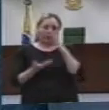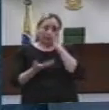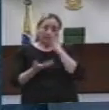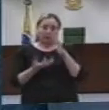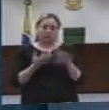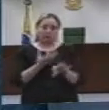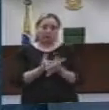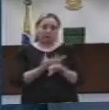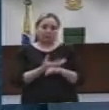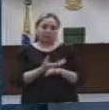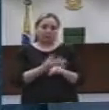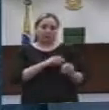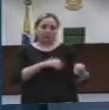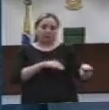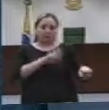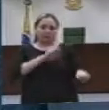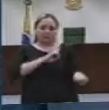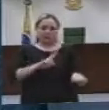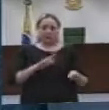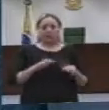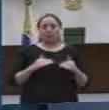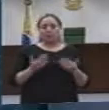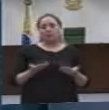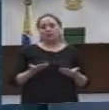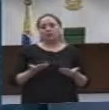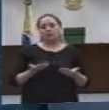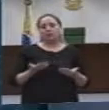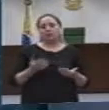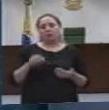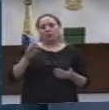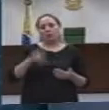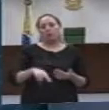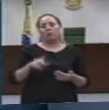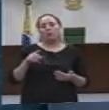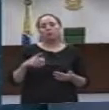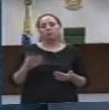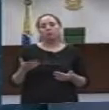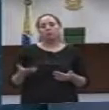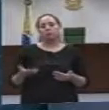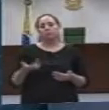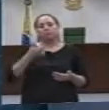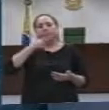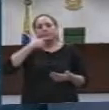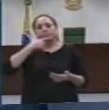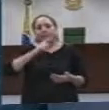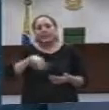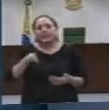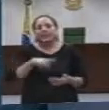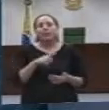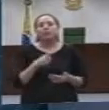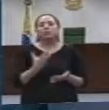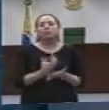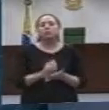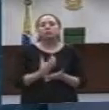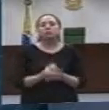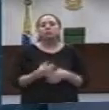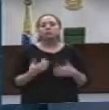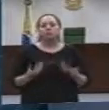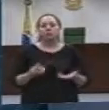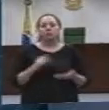disciplina e por alguma razão percam credenciamento eles perderam empregos serão